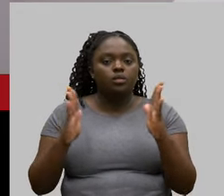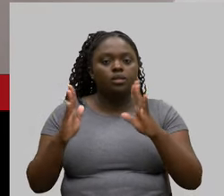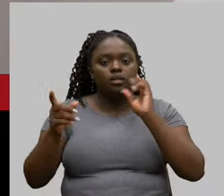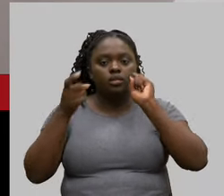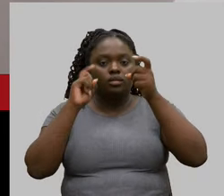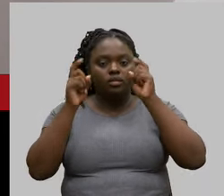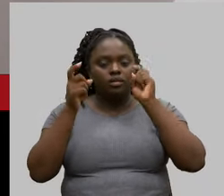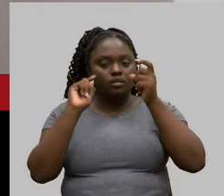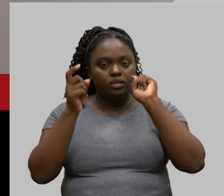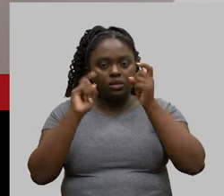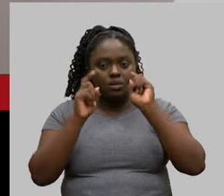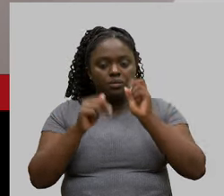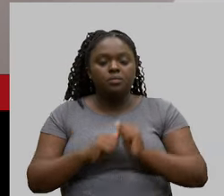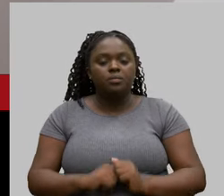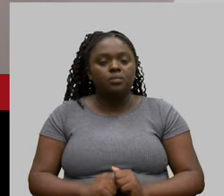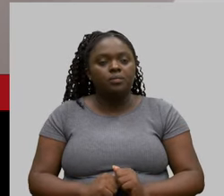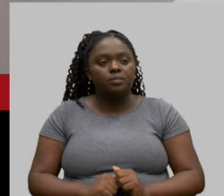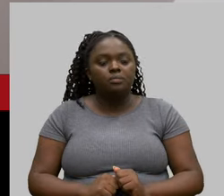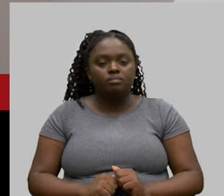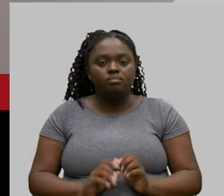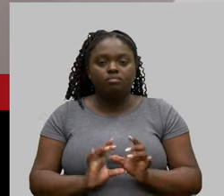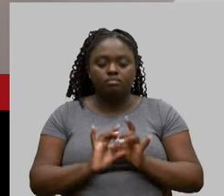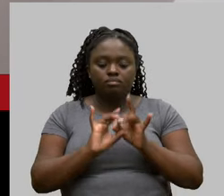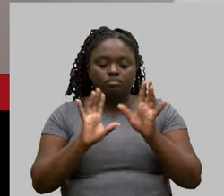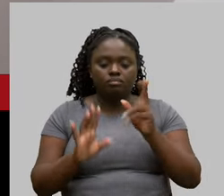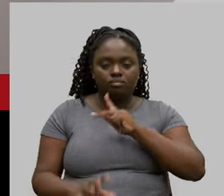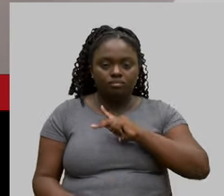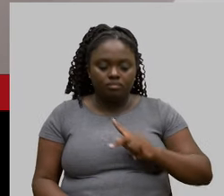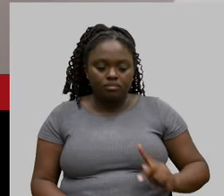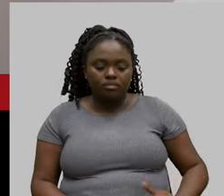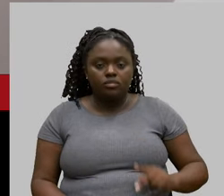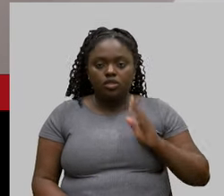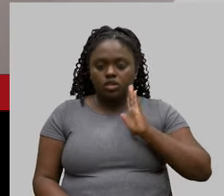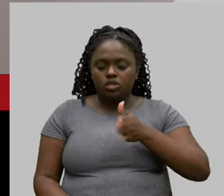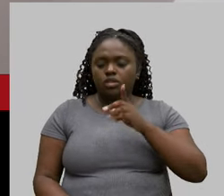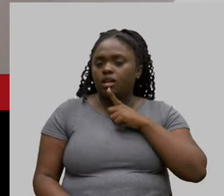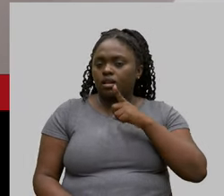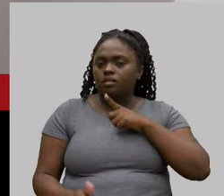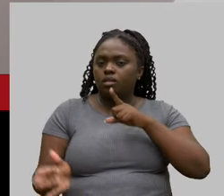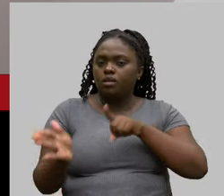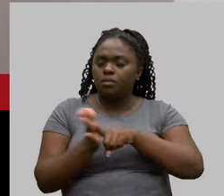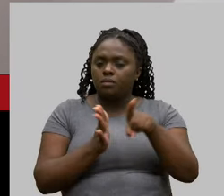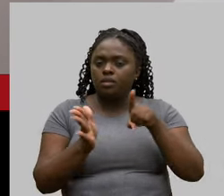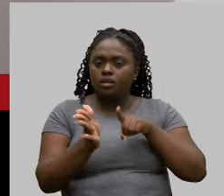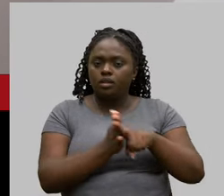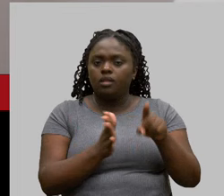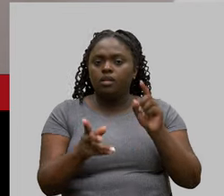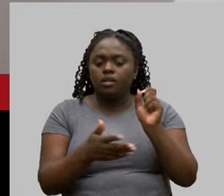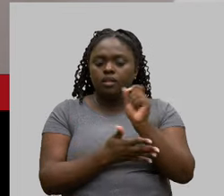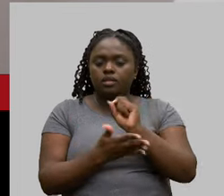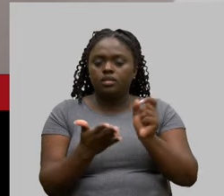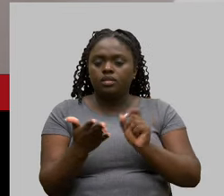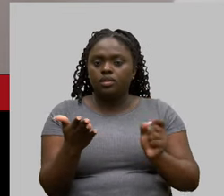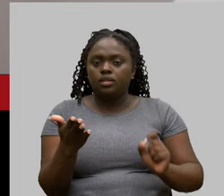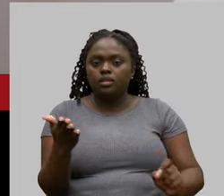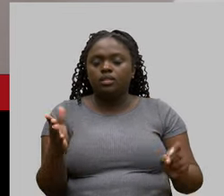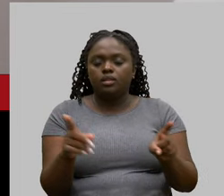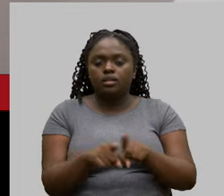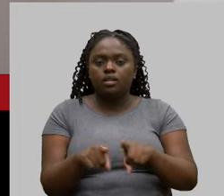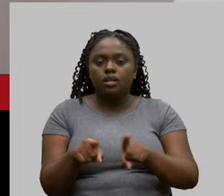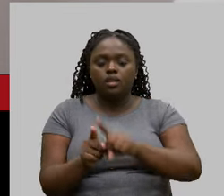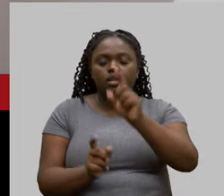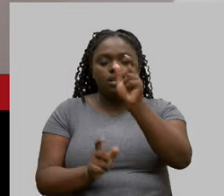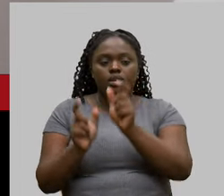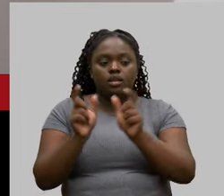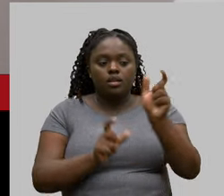critério da presidência inclusive já temos aqui perguntas encaminhadas por escrito e também pessoas que se